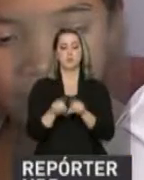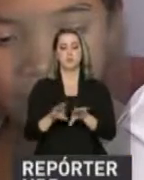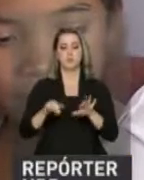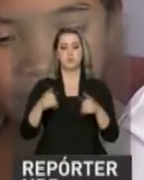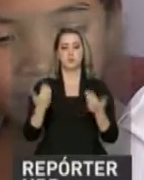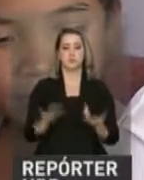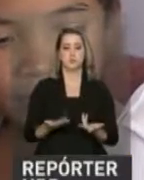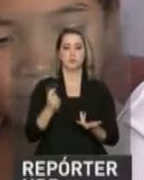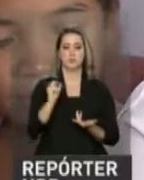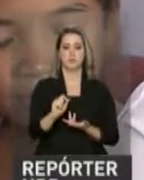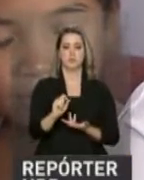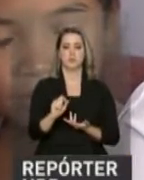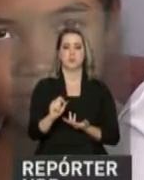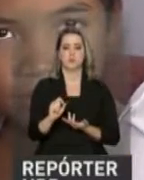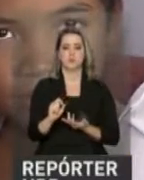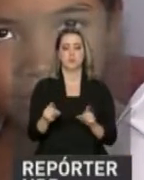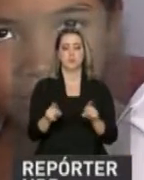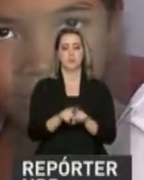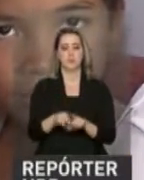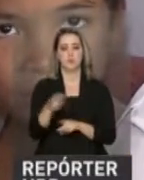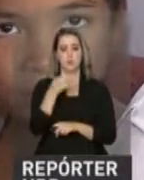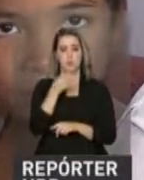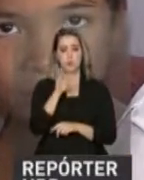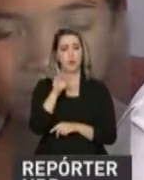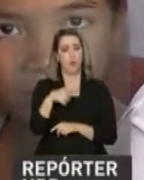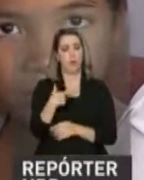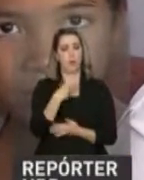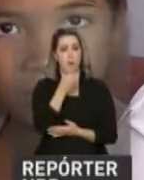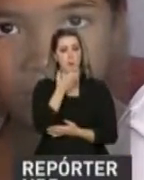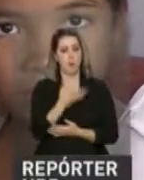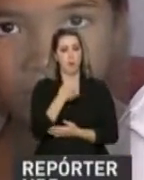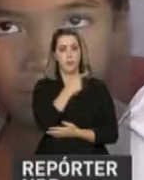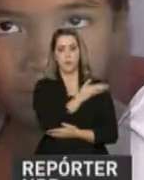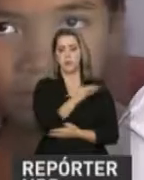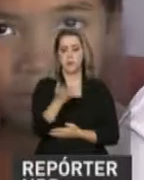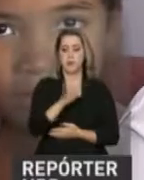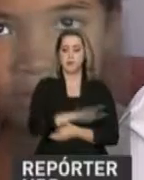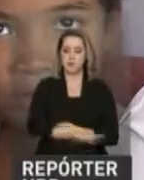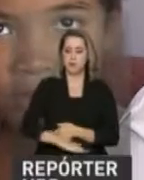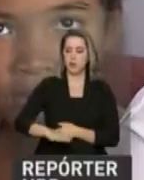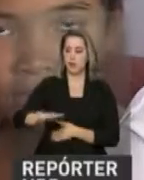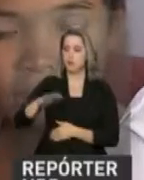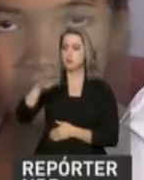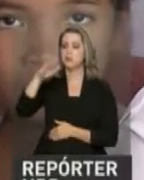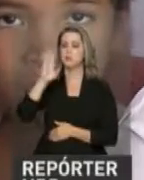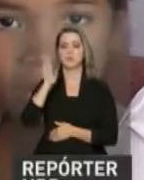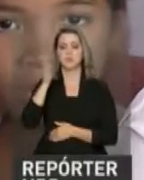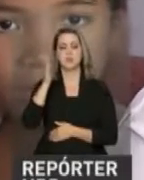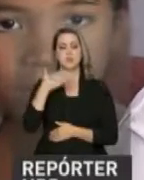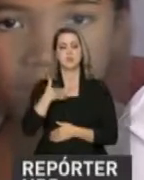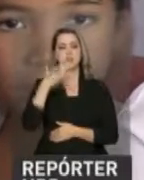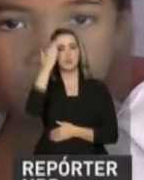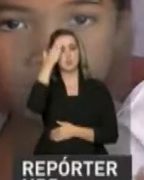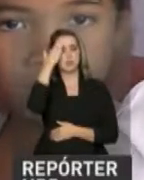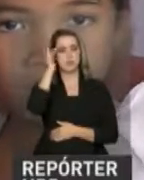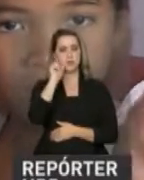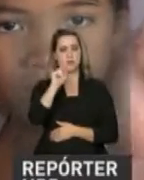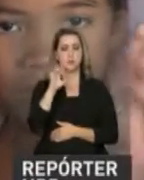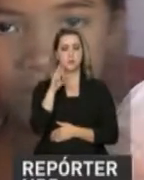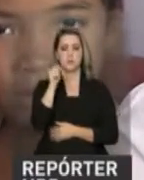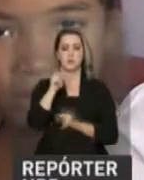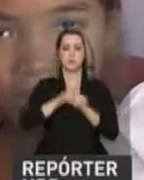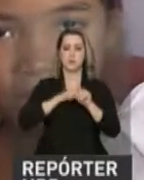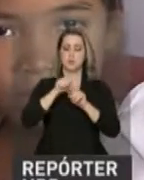né? Então, assim, e eu acho que é uma forma, assim, para eles que são pequenos, né, assim, de realmente